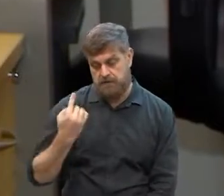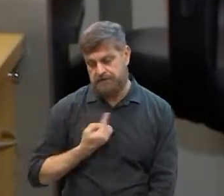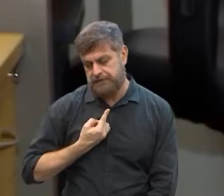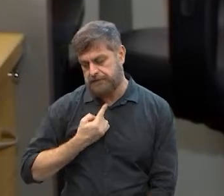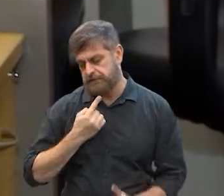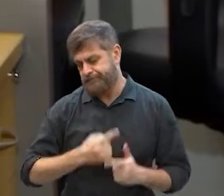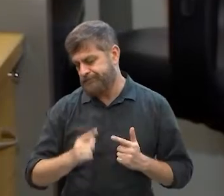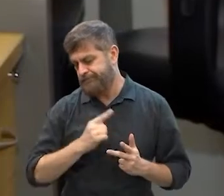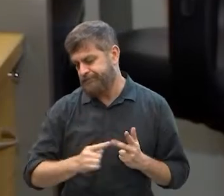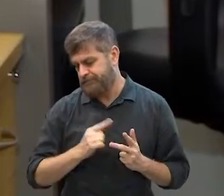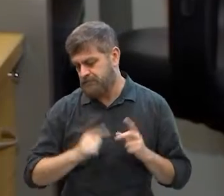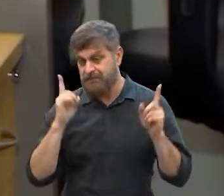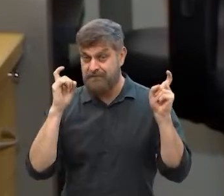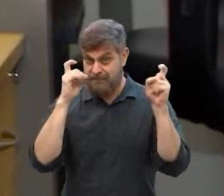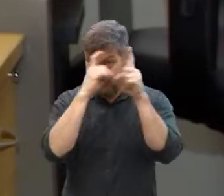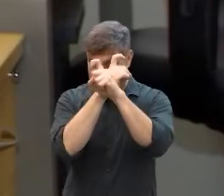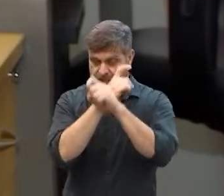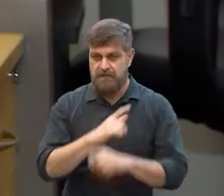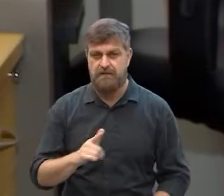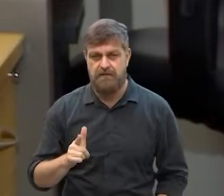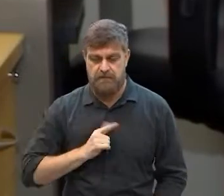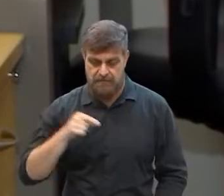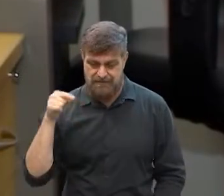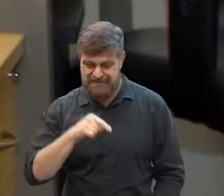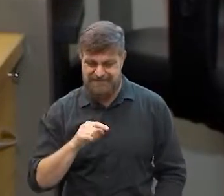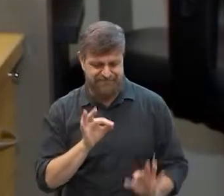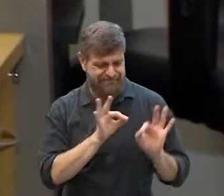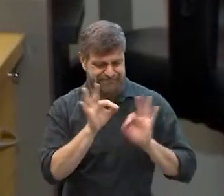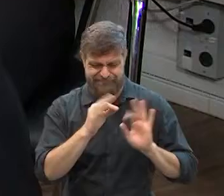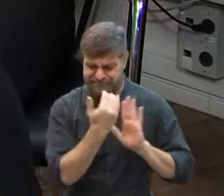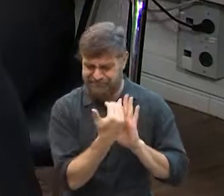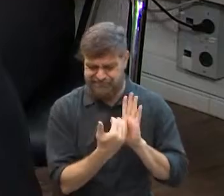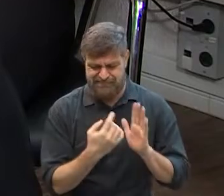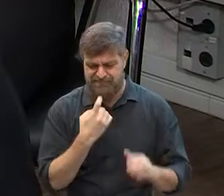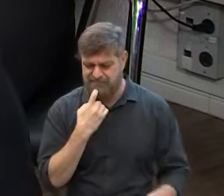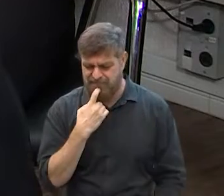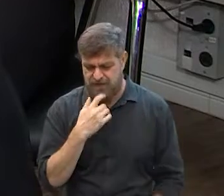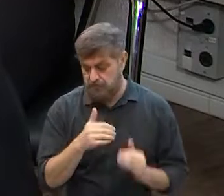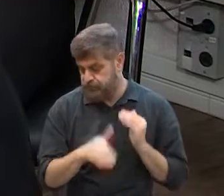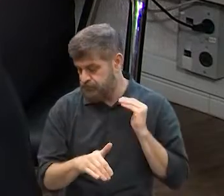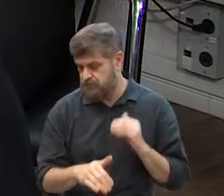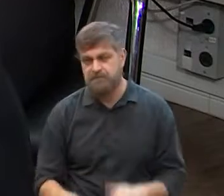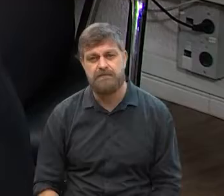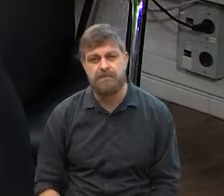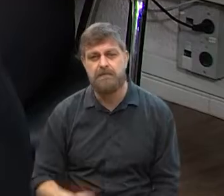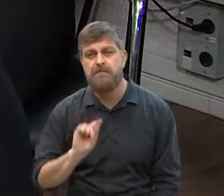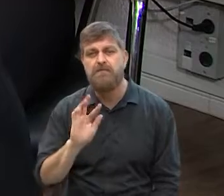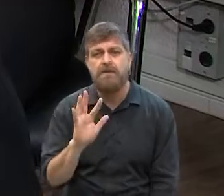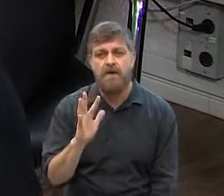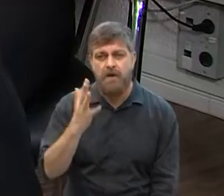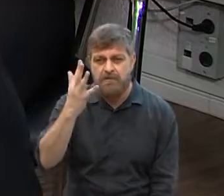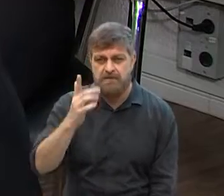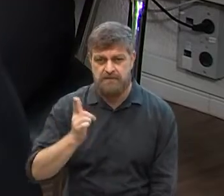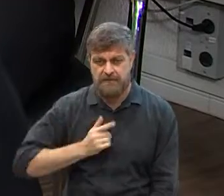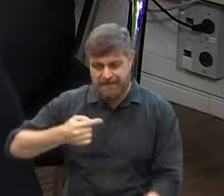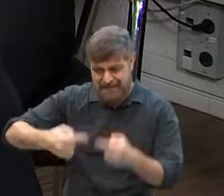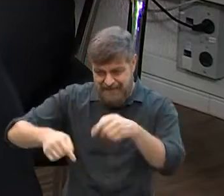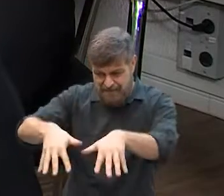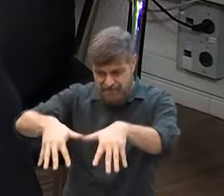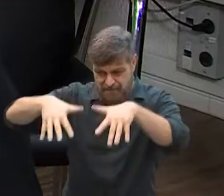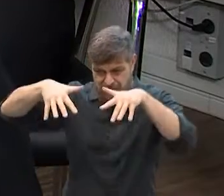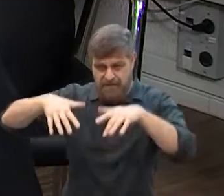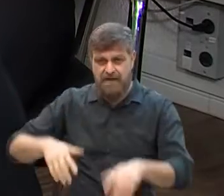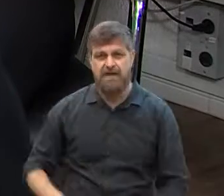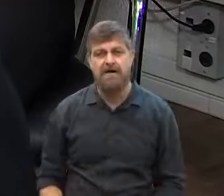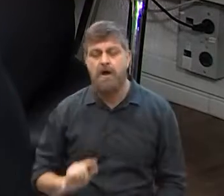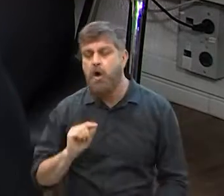muitas dificuldades com esse tipo de projeto aqui na cidade. E o que vai acontecer? Vários debates ocorreram